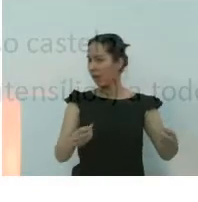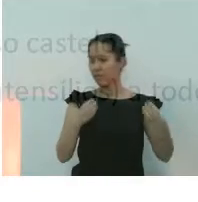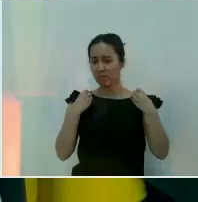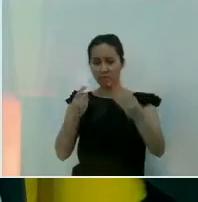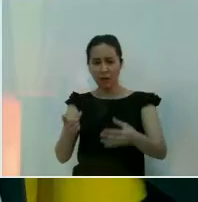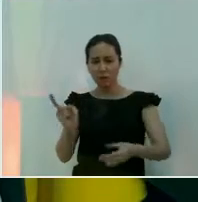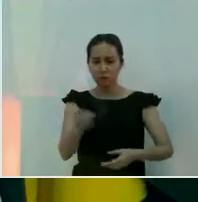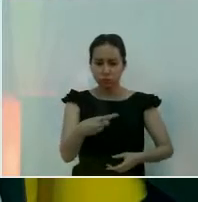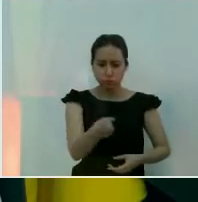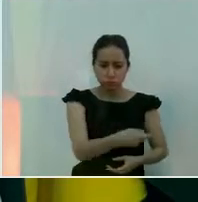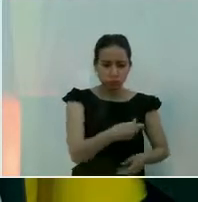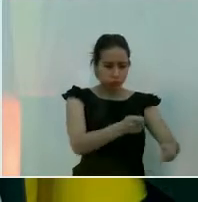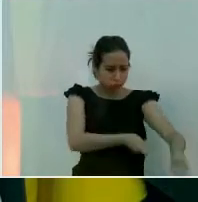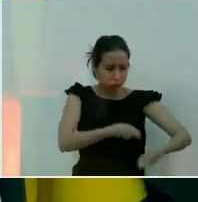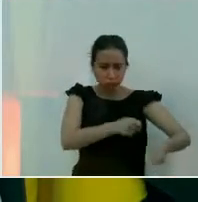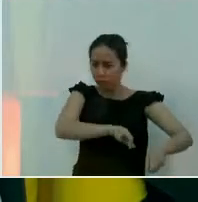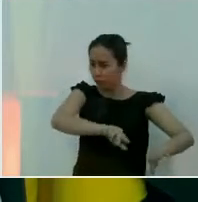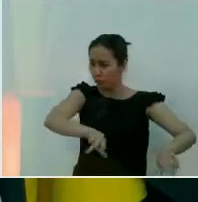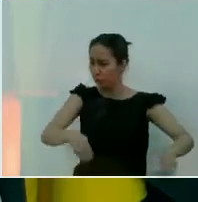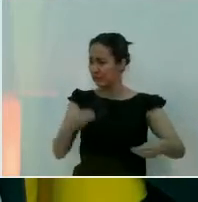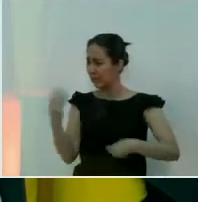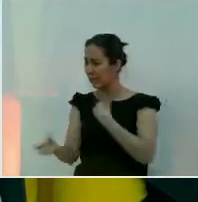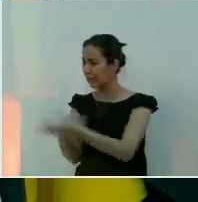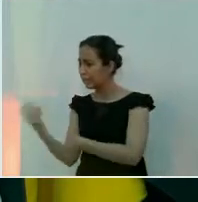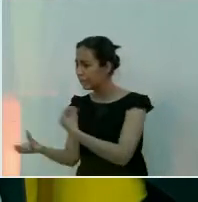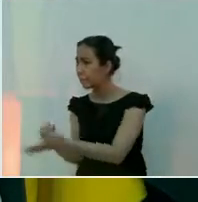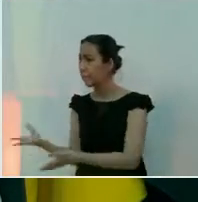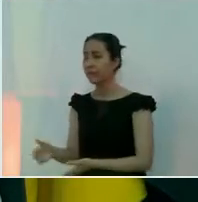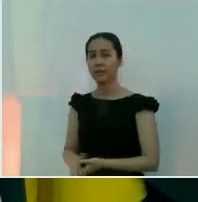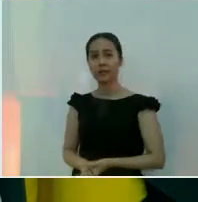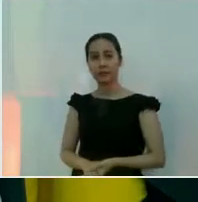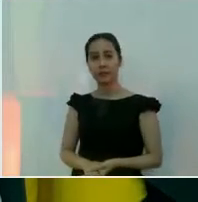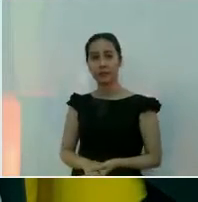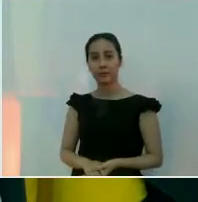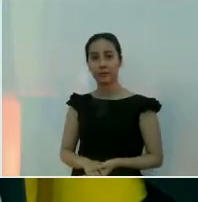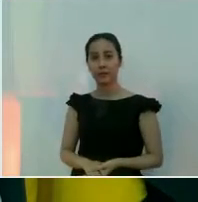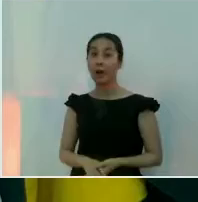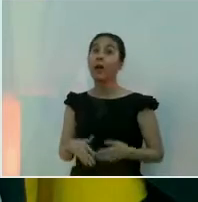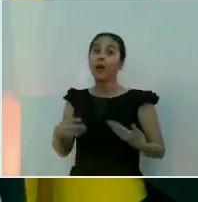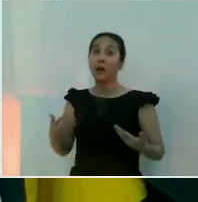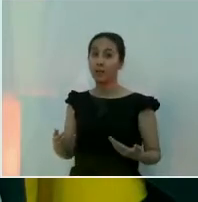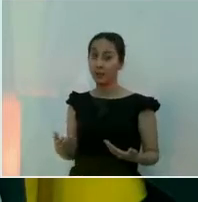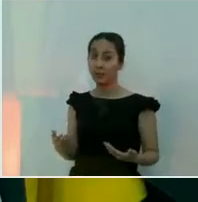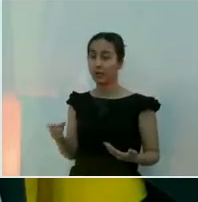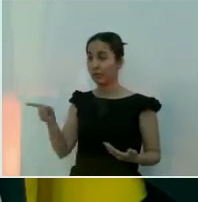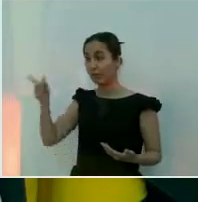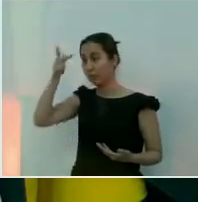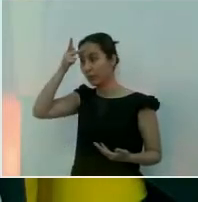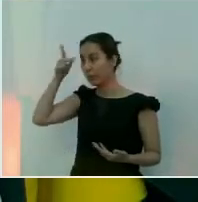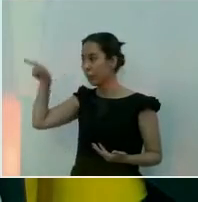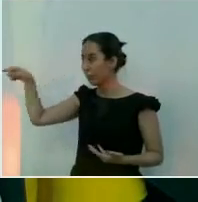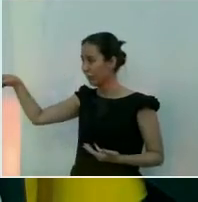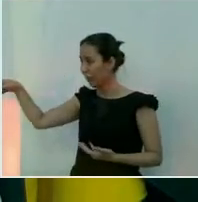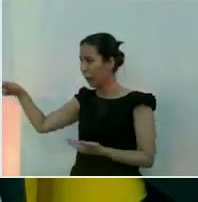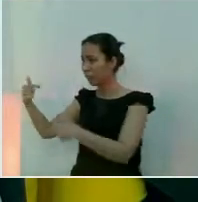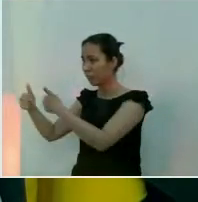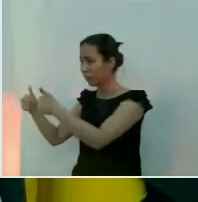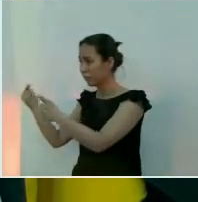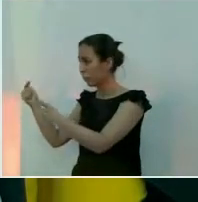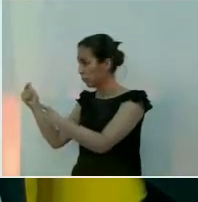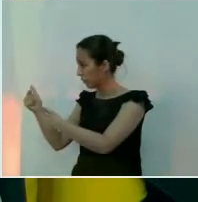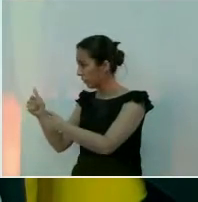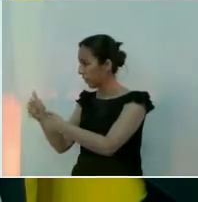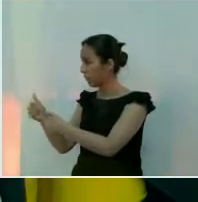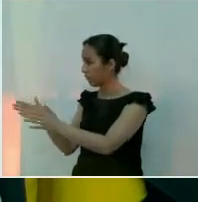bom é claro né o sujeito que já estava insatisfeito lá irriquieto ele fala caramba lá no brasil